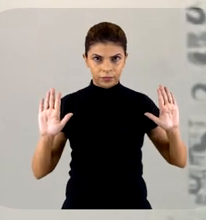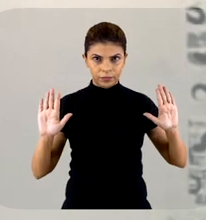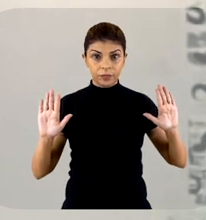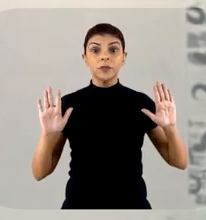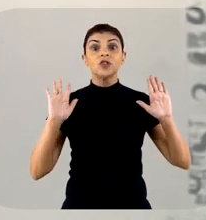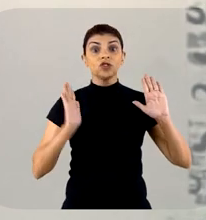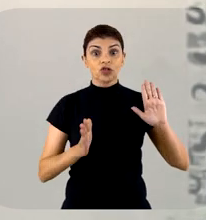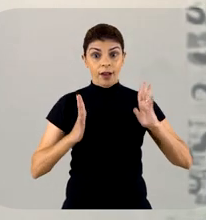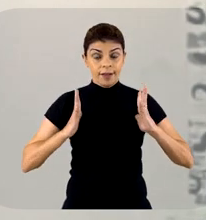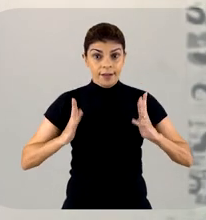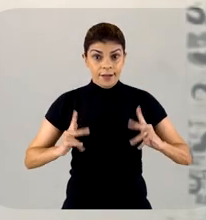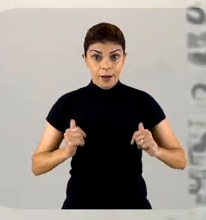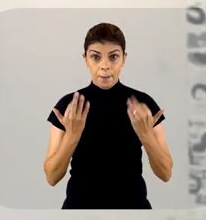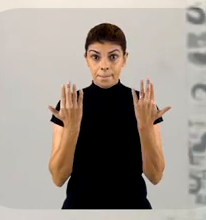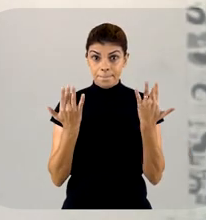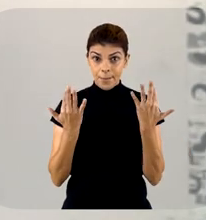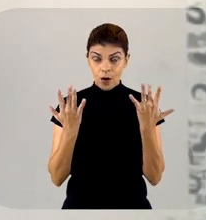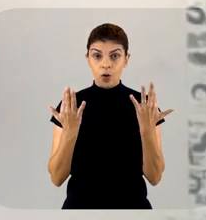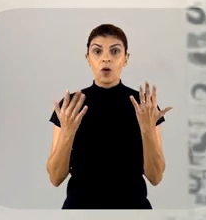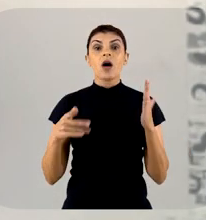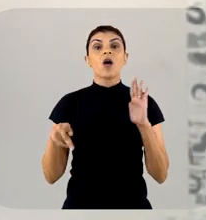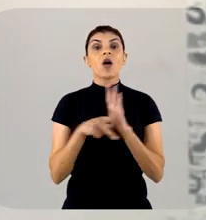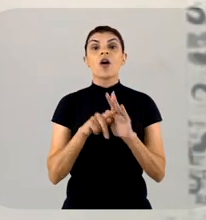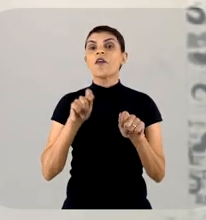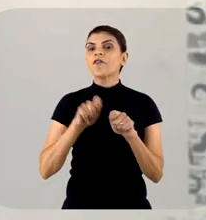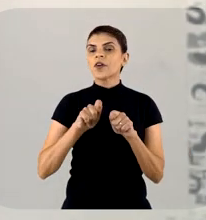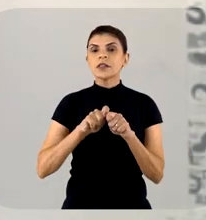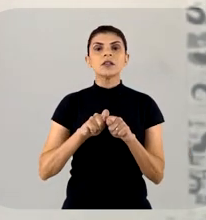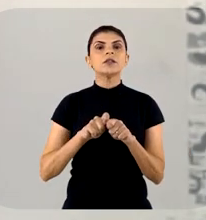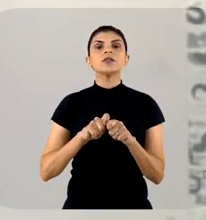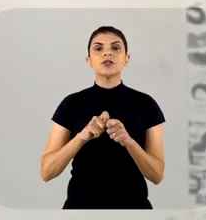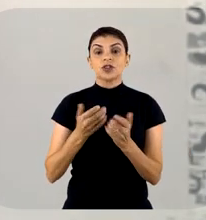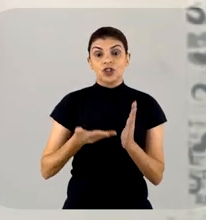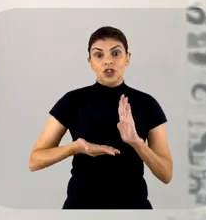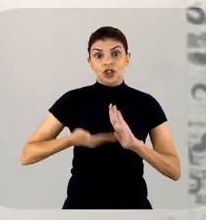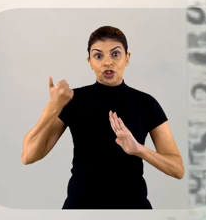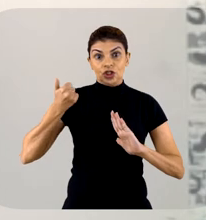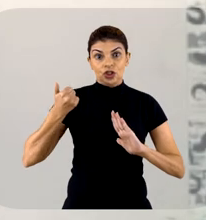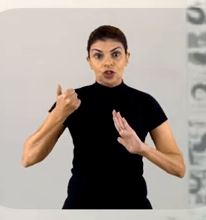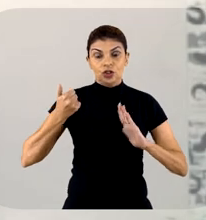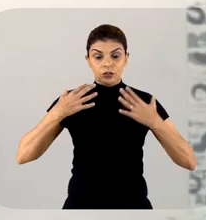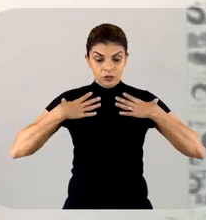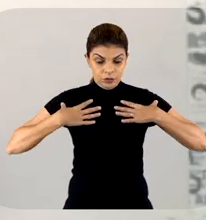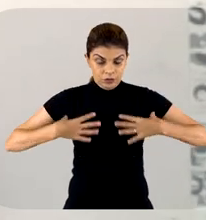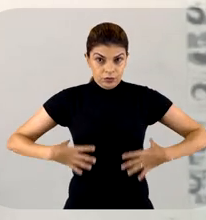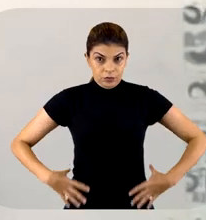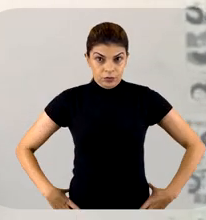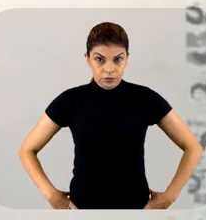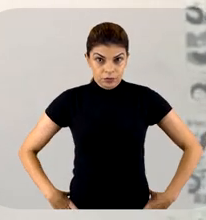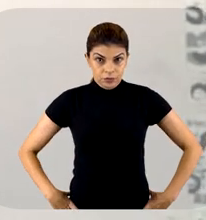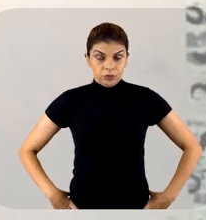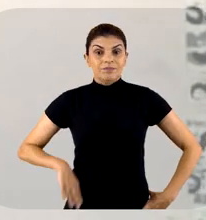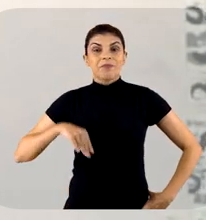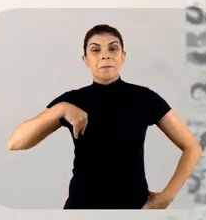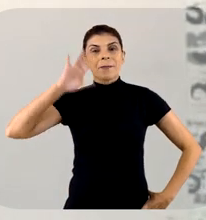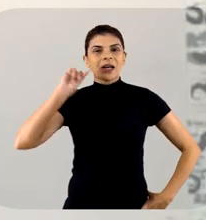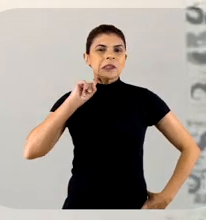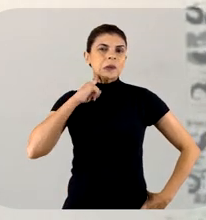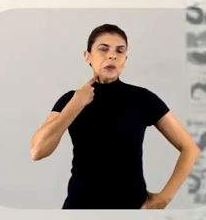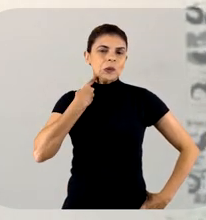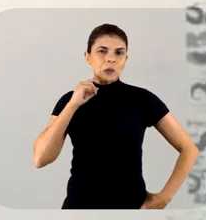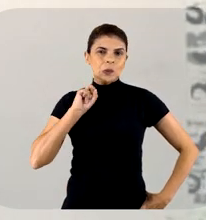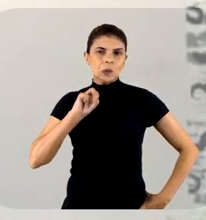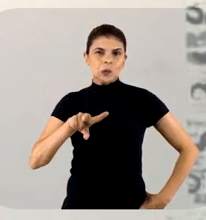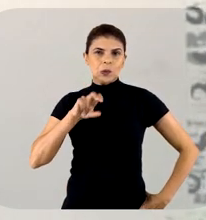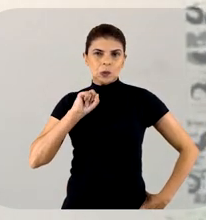Com as mãos higienizadas, eu farei o seguinte processo, a retirada do nosso material mais contaminado, que seria